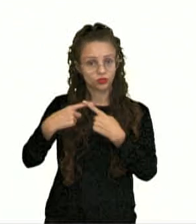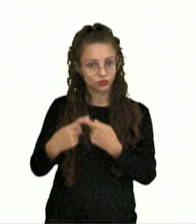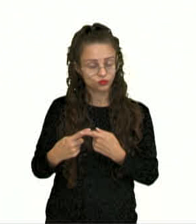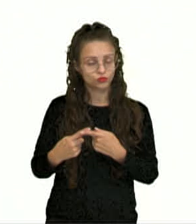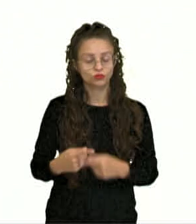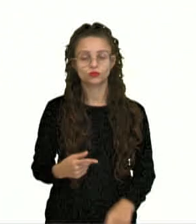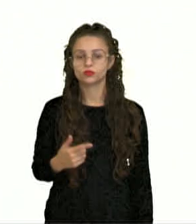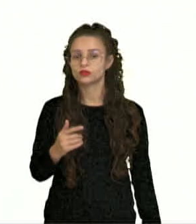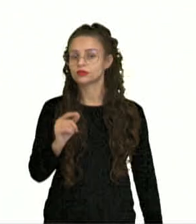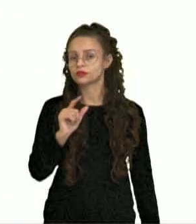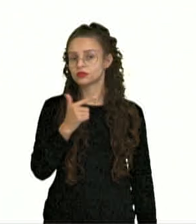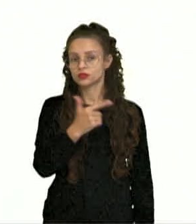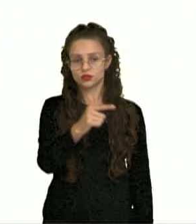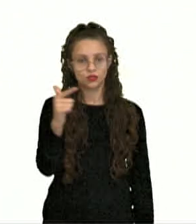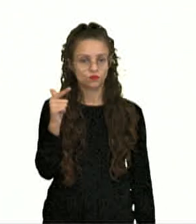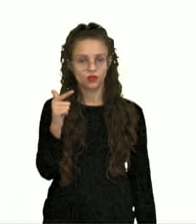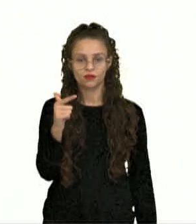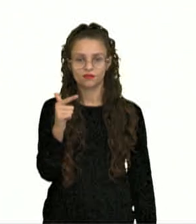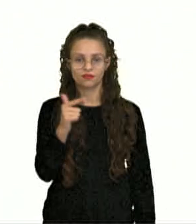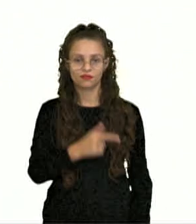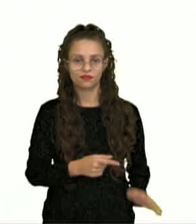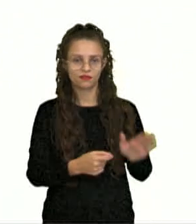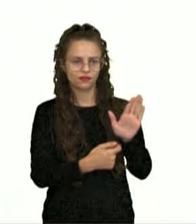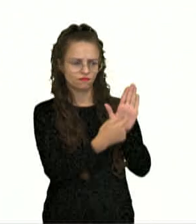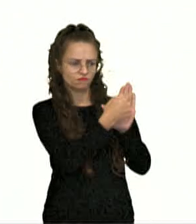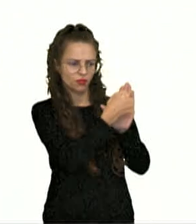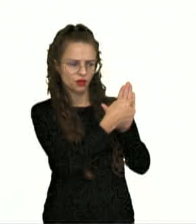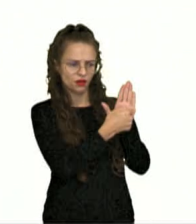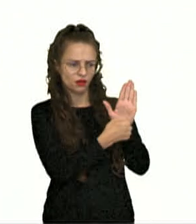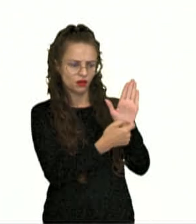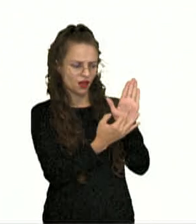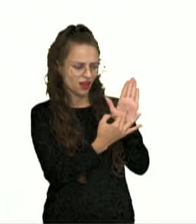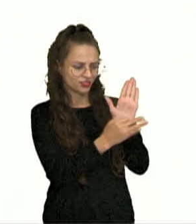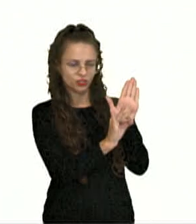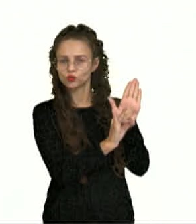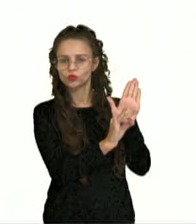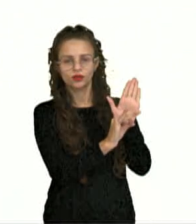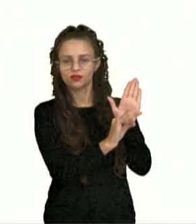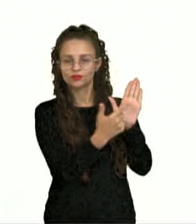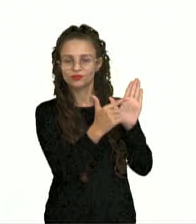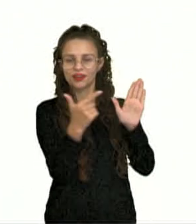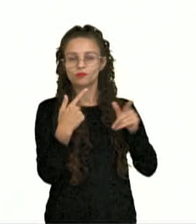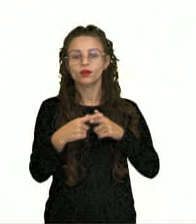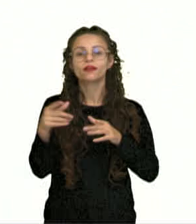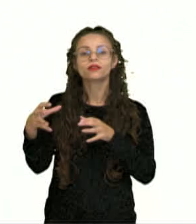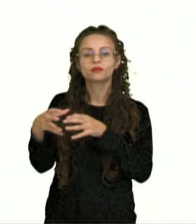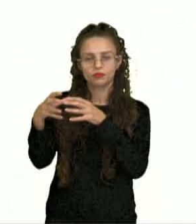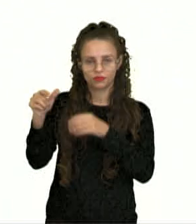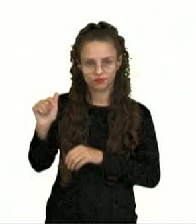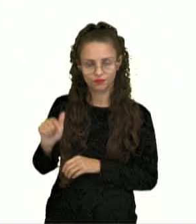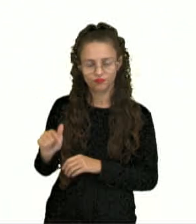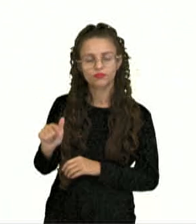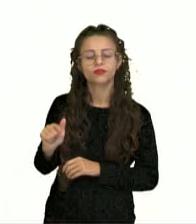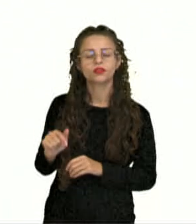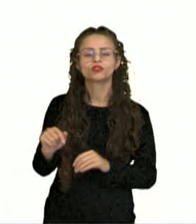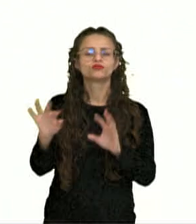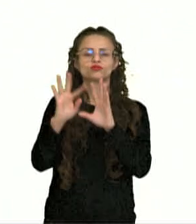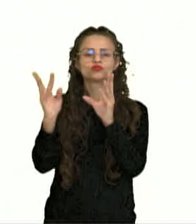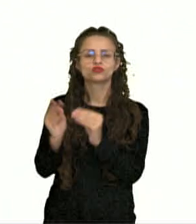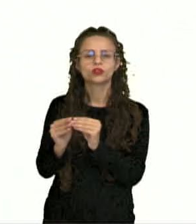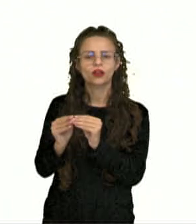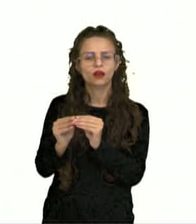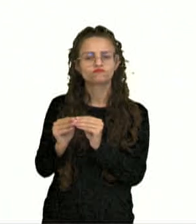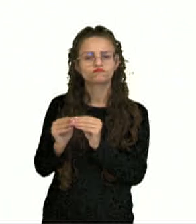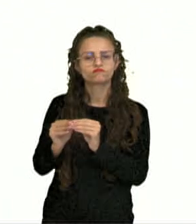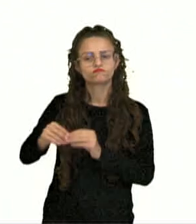não recebem a assinatura do autor. É uma equipe. No geral, eles apresentam a opinião do meio